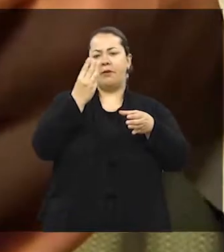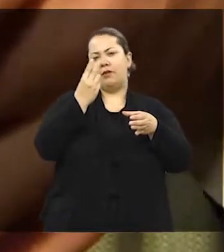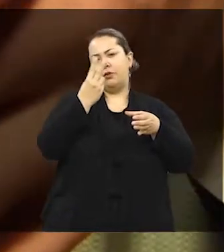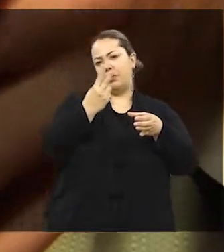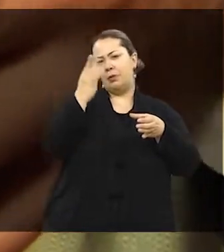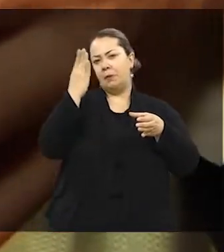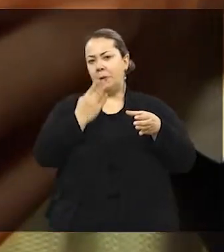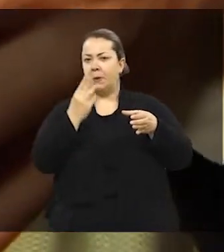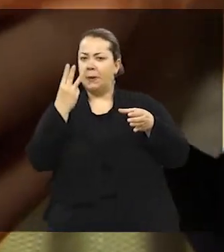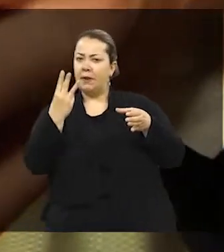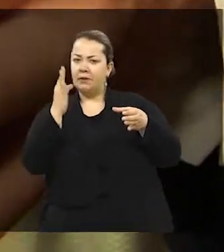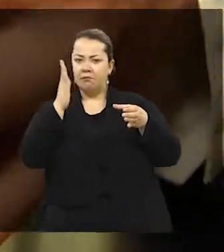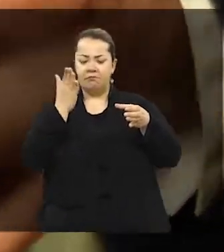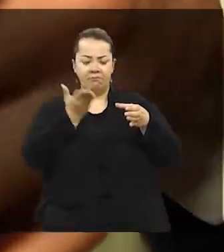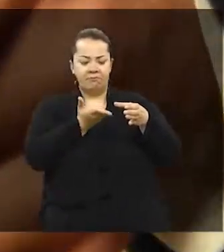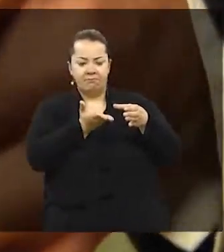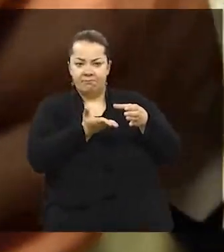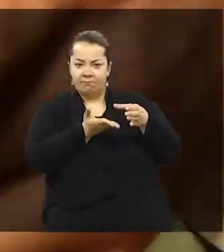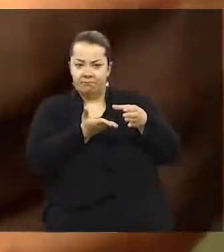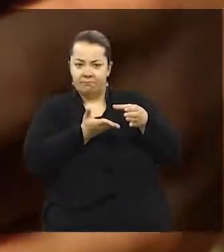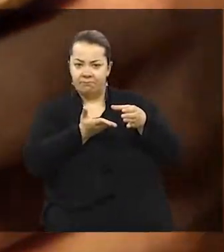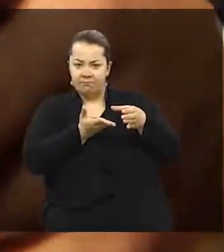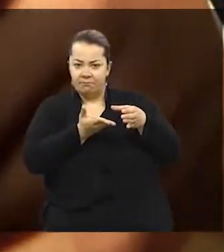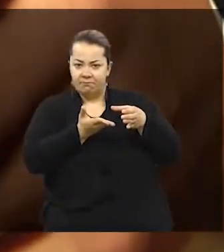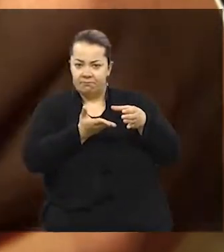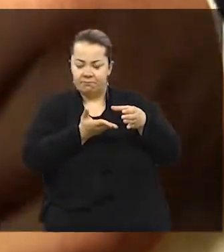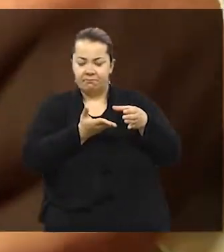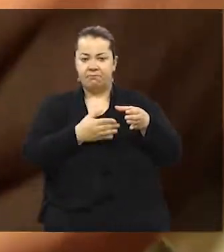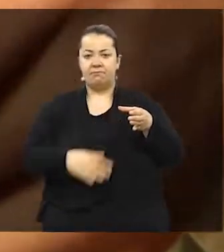cuia, a erva,